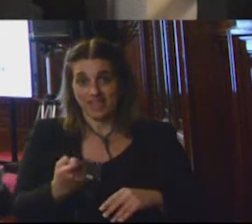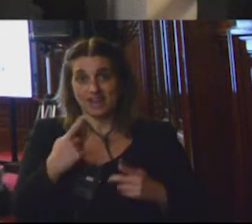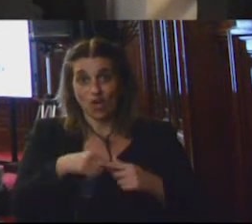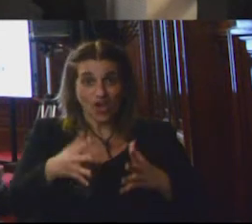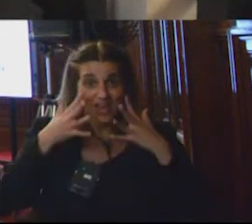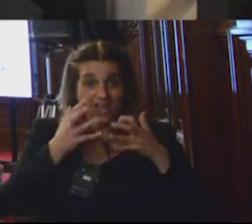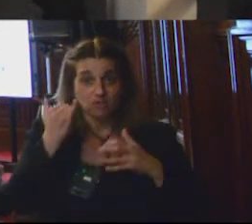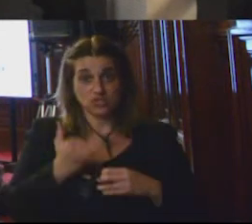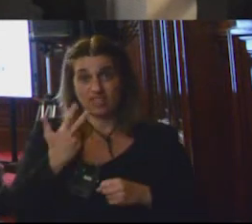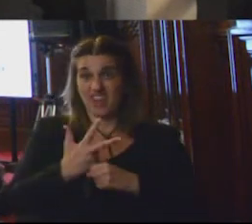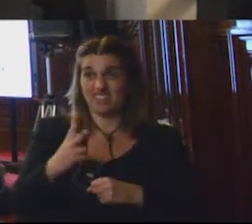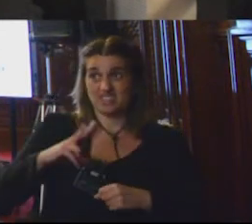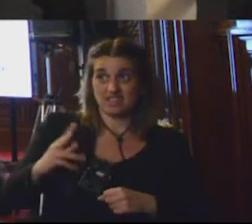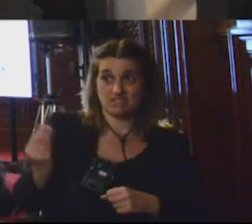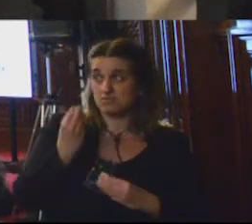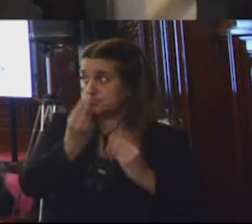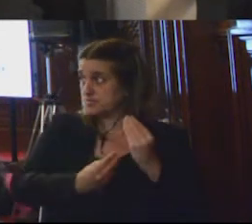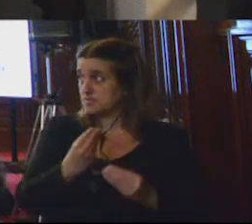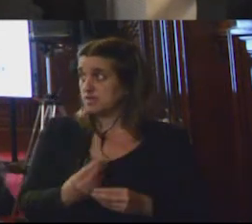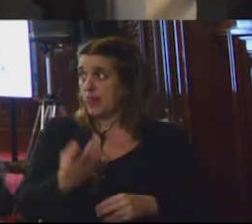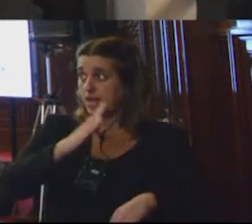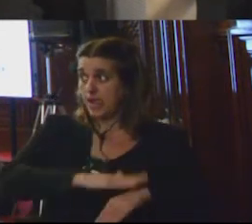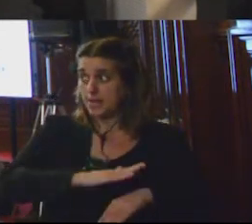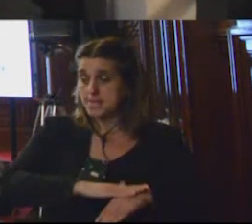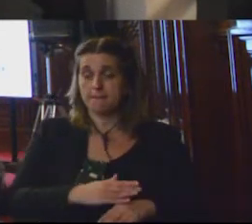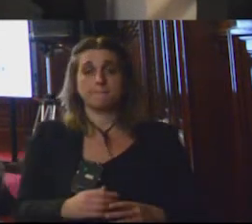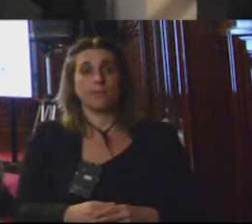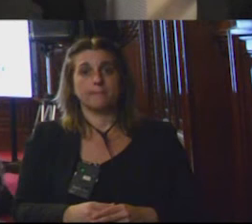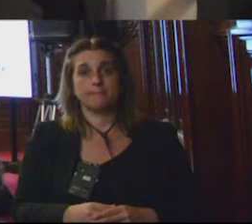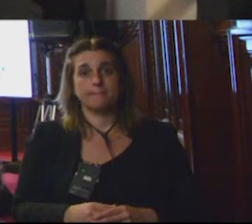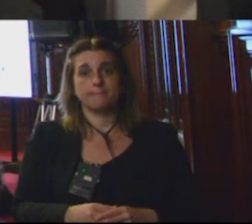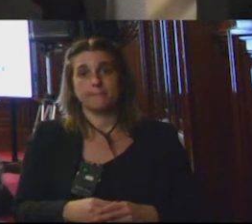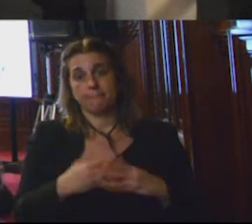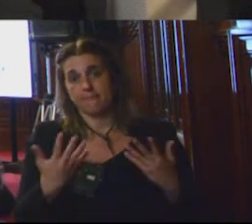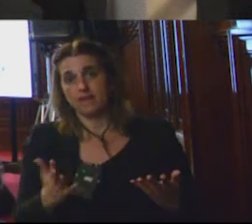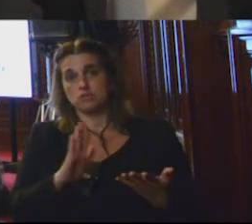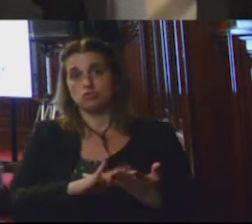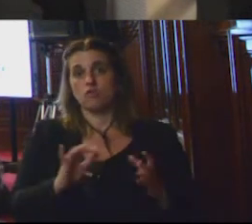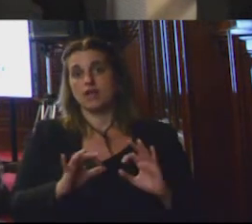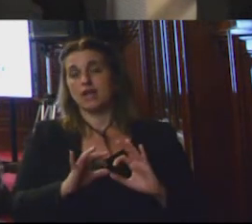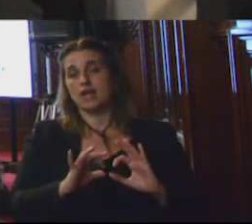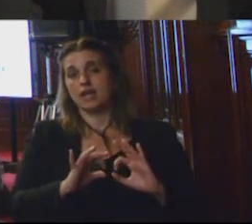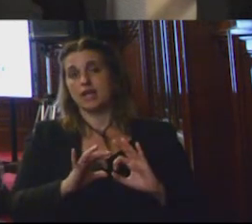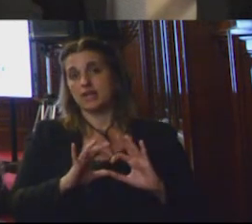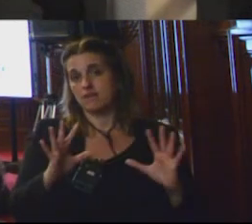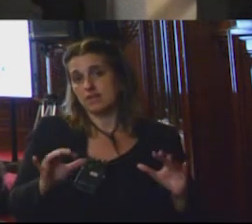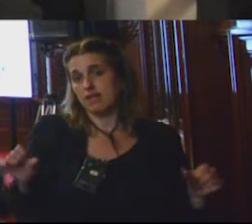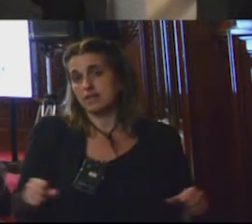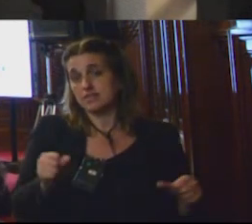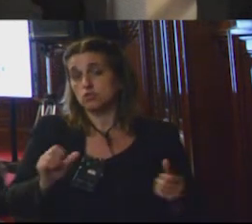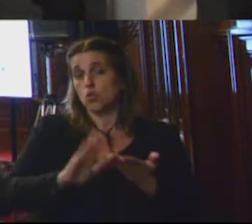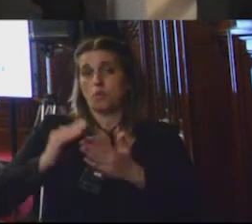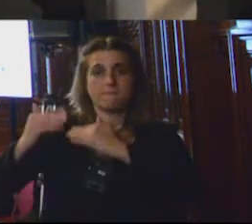terceirização. Ao tempo em que permite às empresas a liberdade de organizar seus processos produtivos de acordo com as tendências do mercado